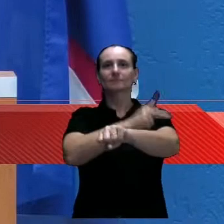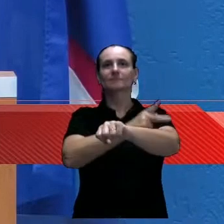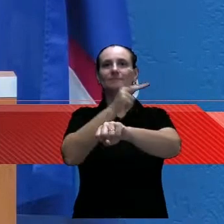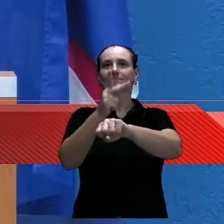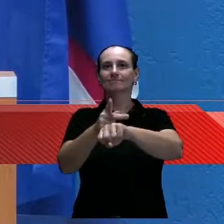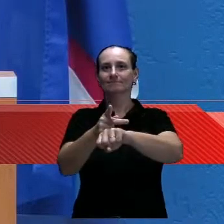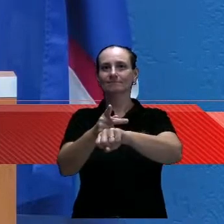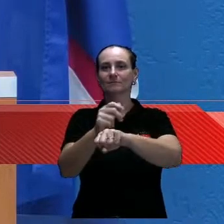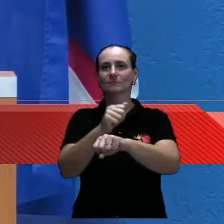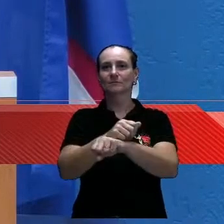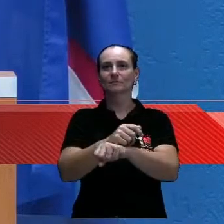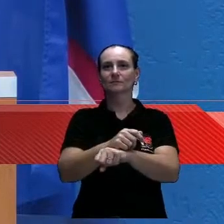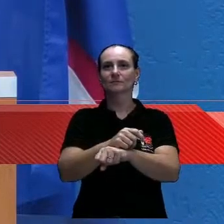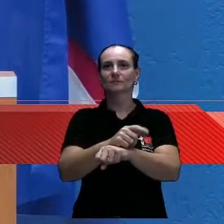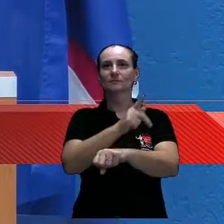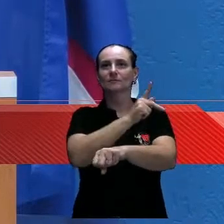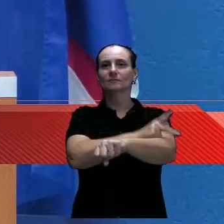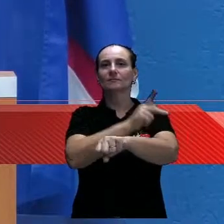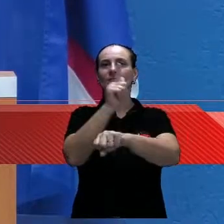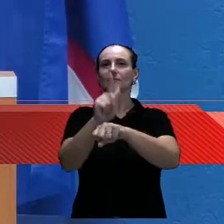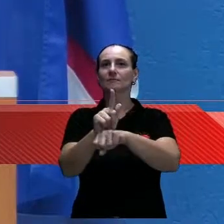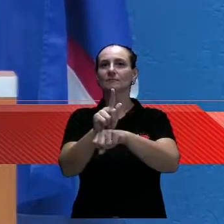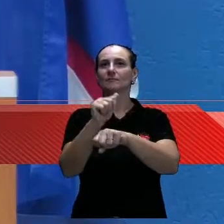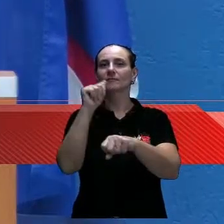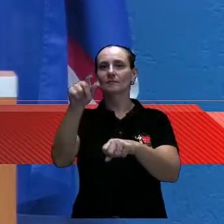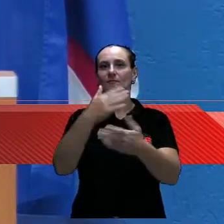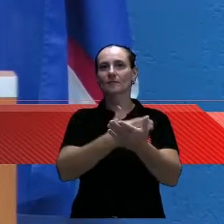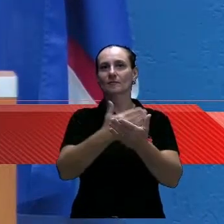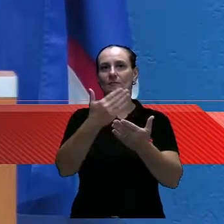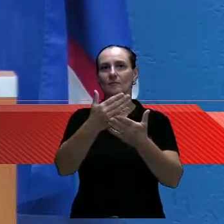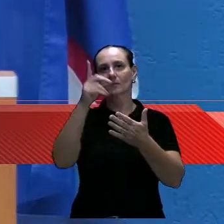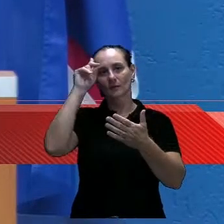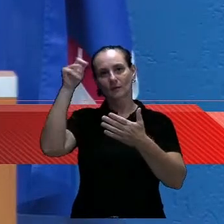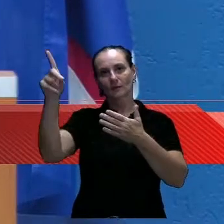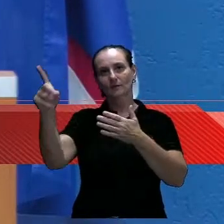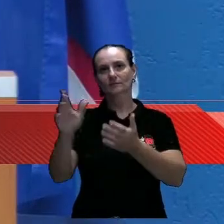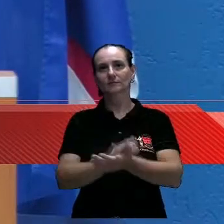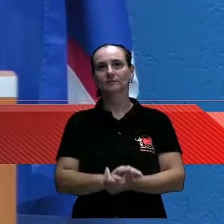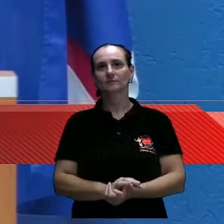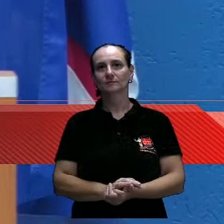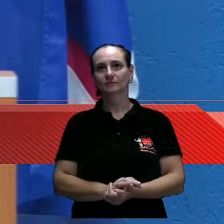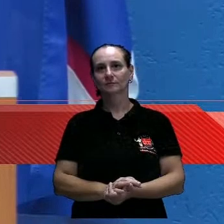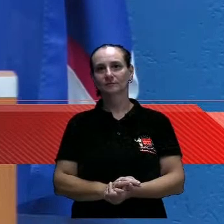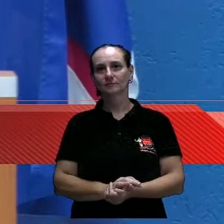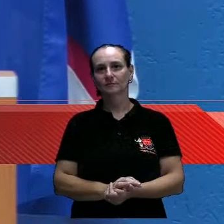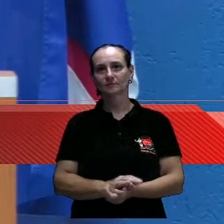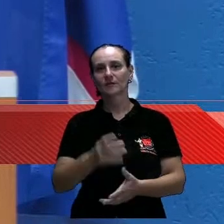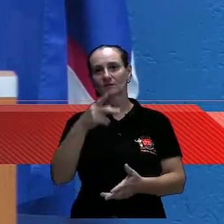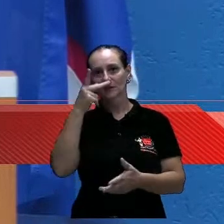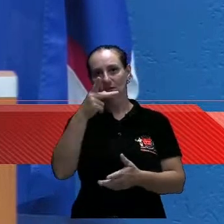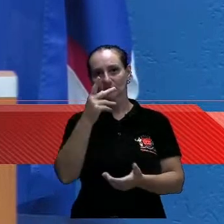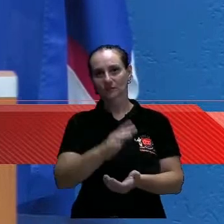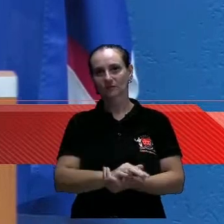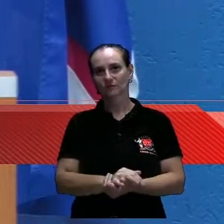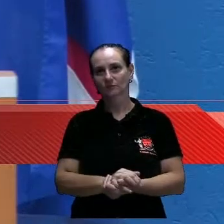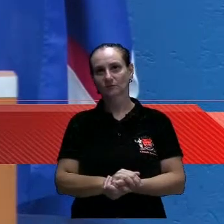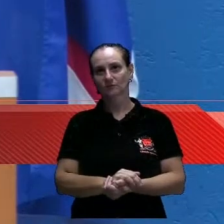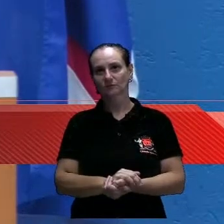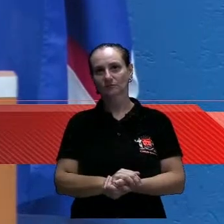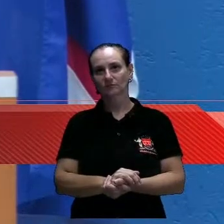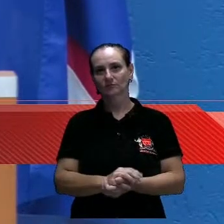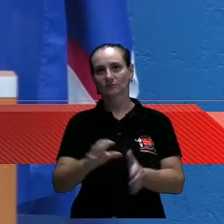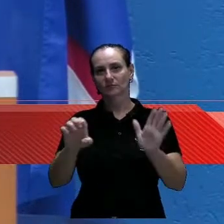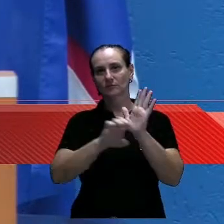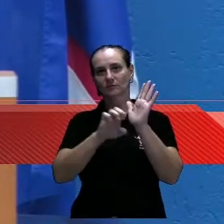MEC agora no final do do mês nos próximos dias a gente vai est eh divulgando a um edital